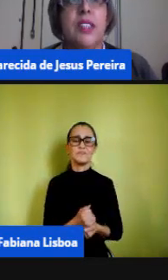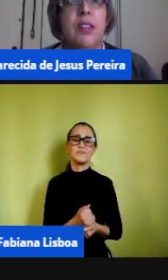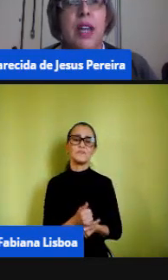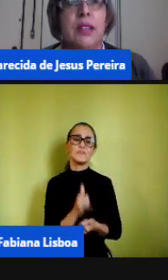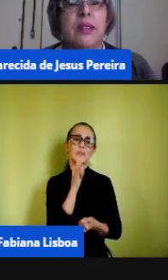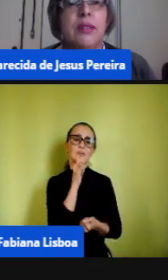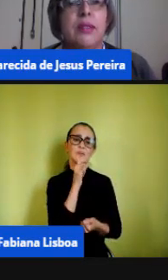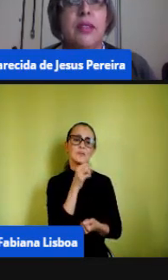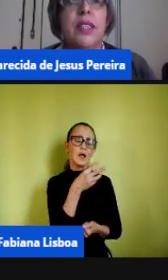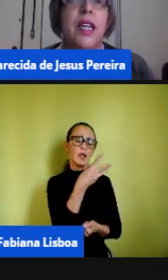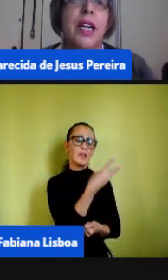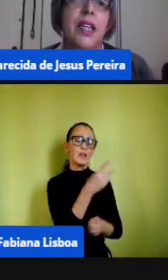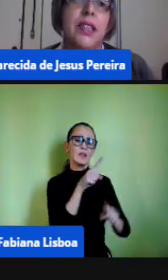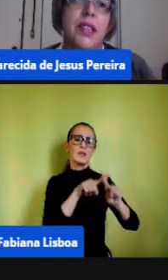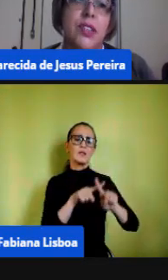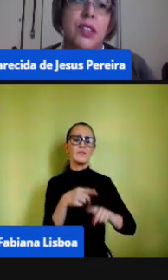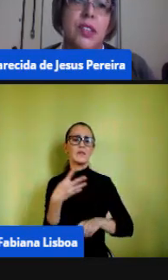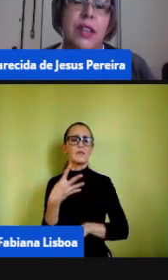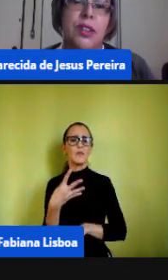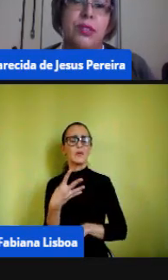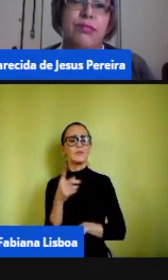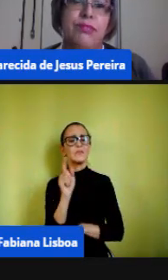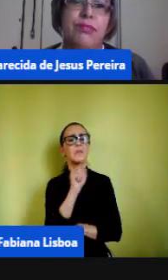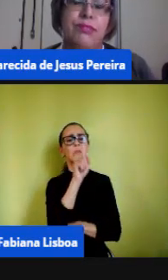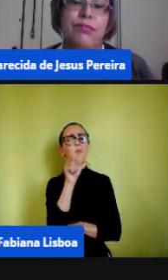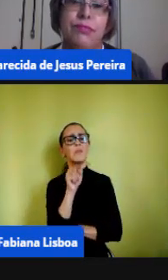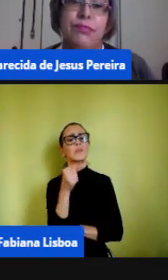3 vezes 4. Qual será que é 3 vezes 4?